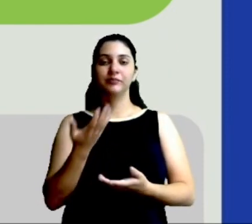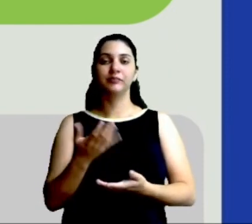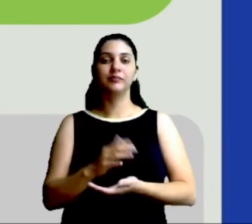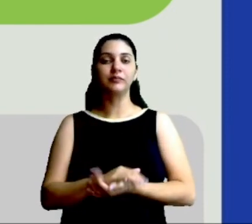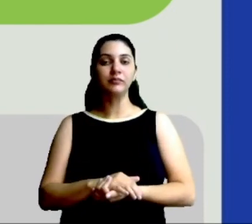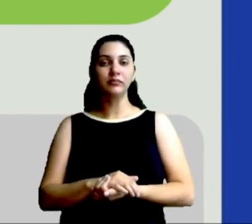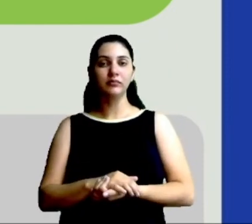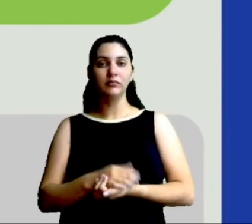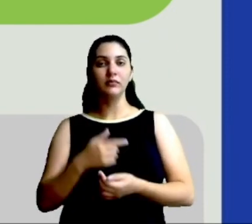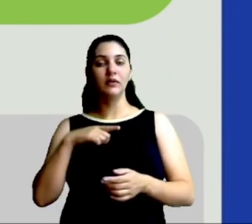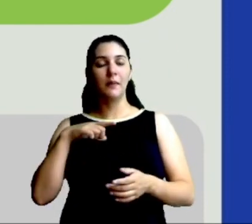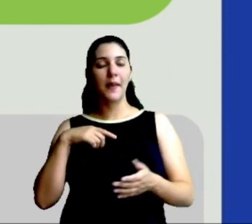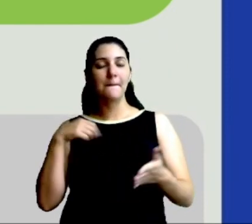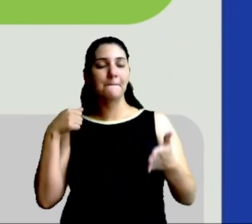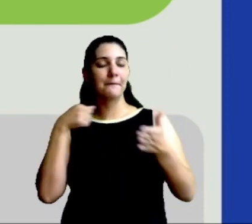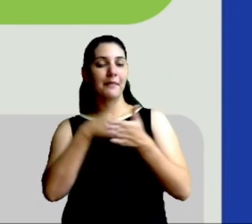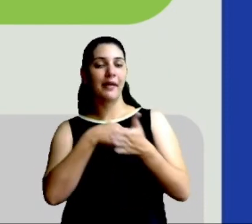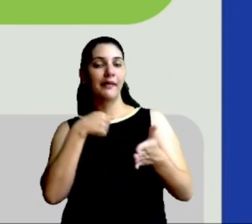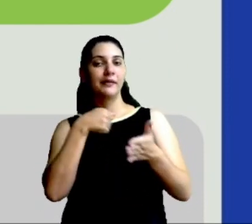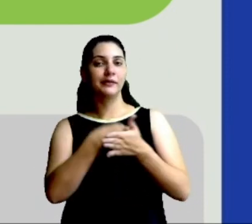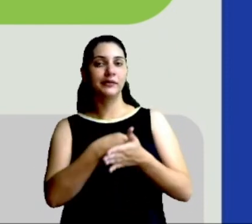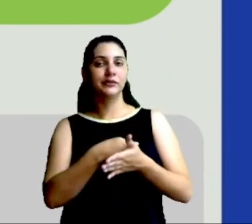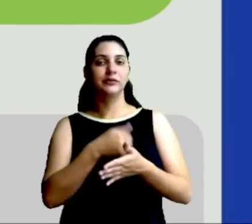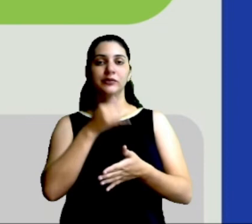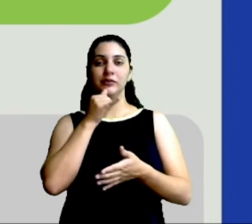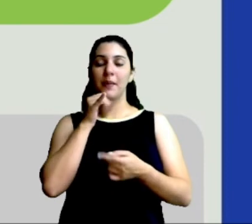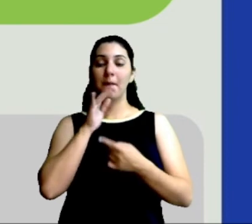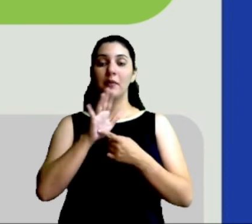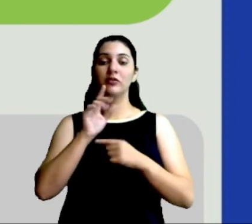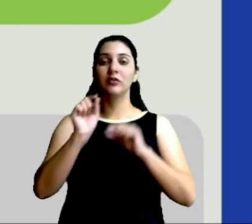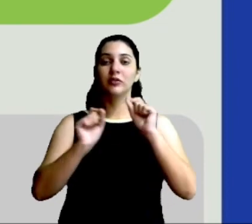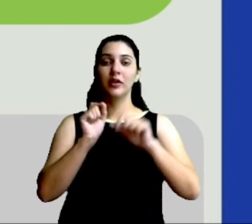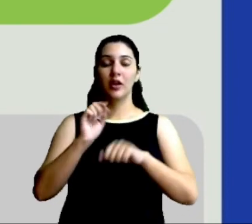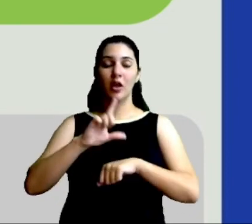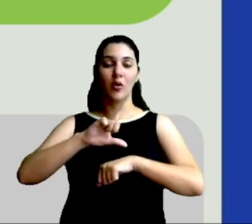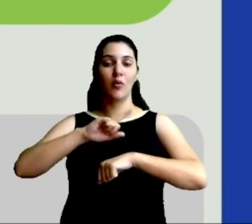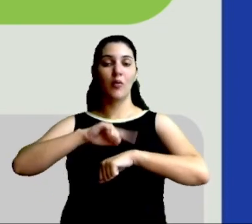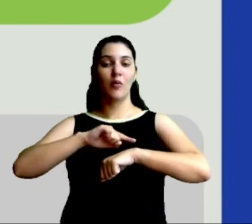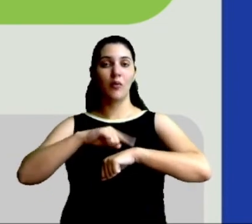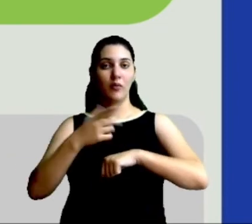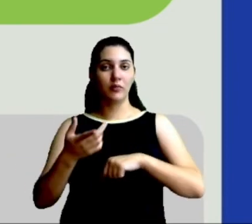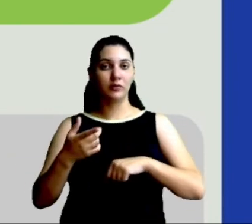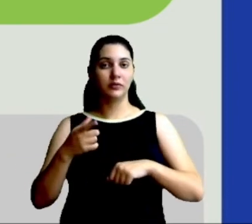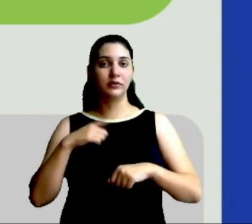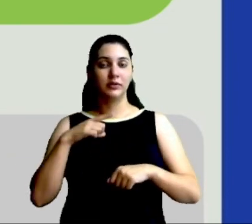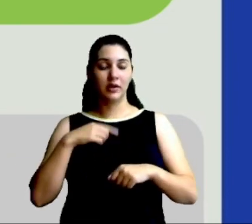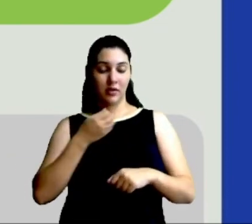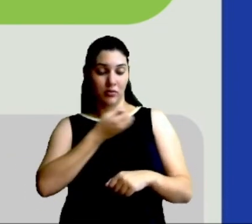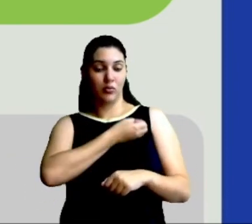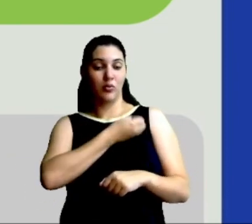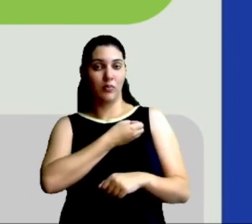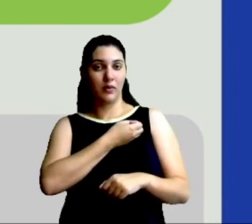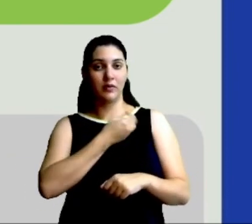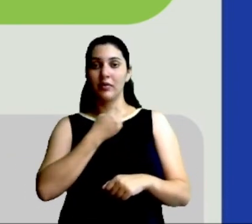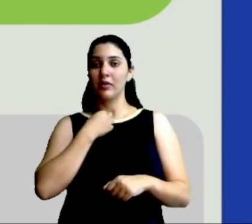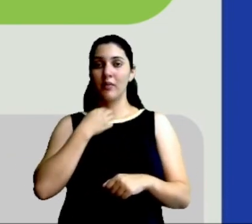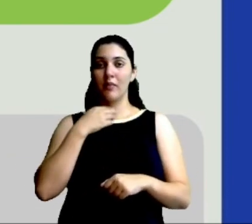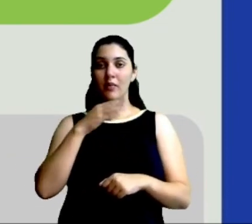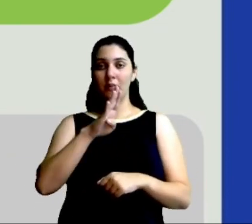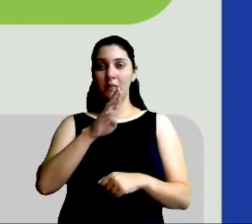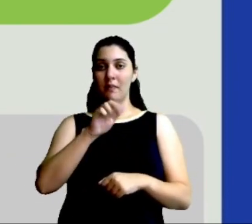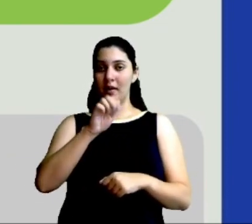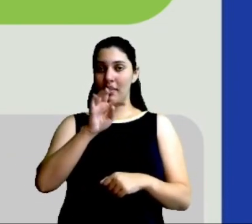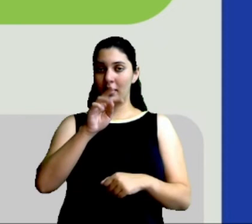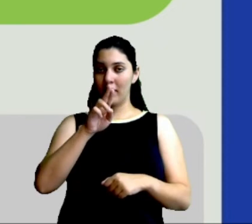adequado. Bateu, gente, indicando horas aí, tá? 3. Então, referente ao número, então não pode ficar bateu, e